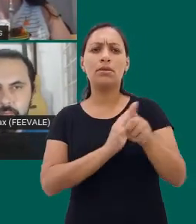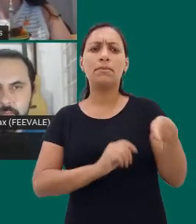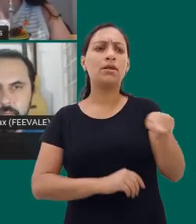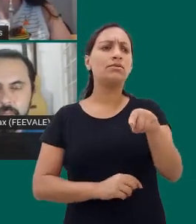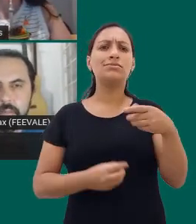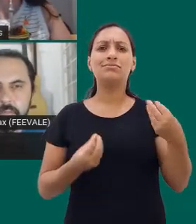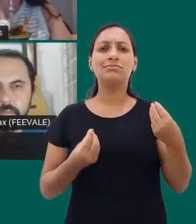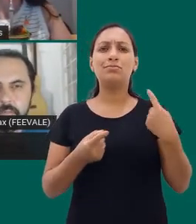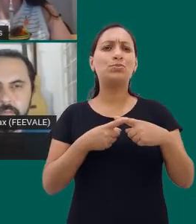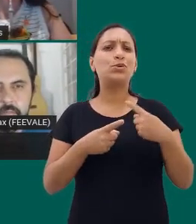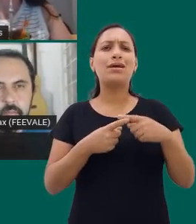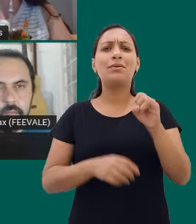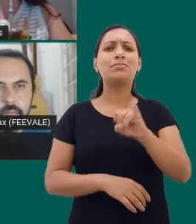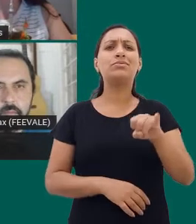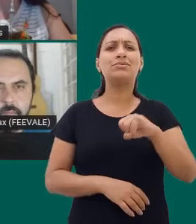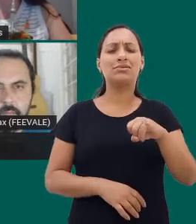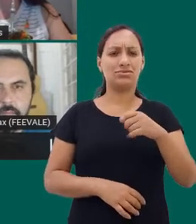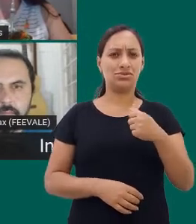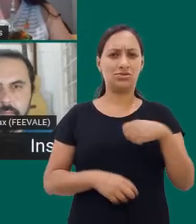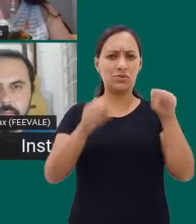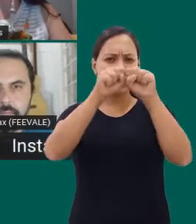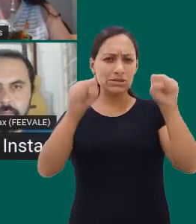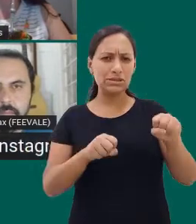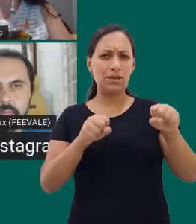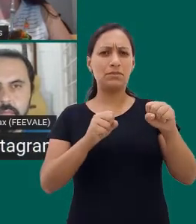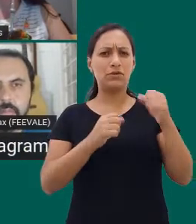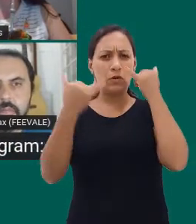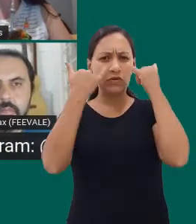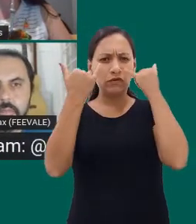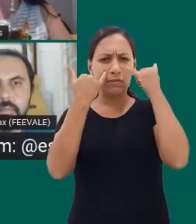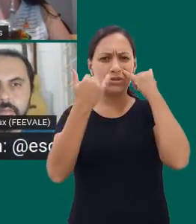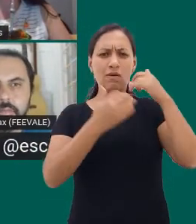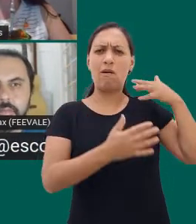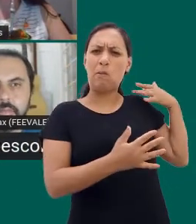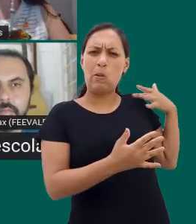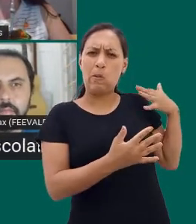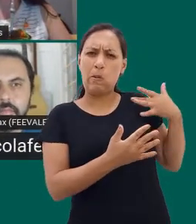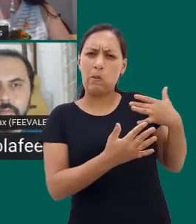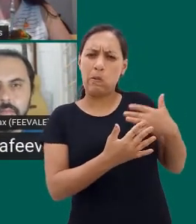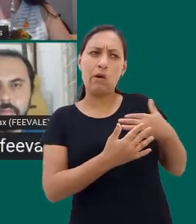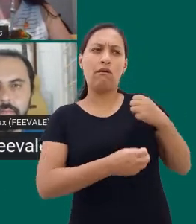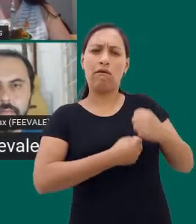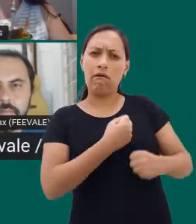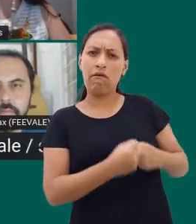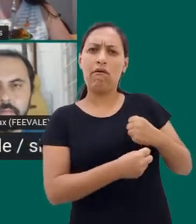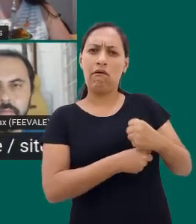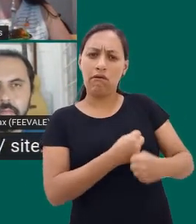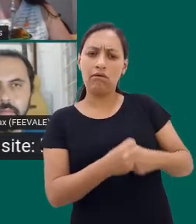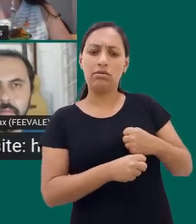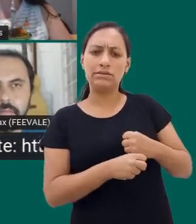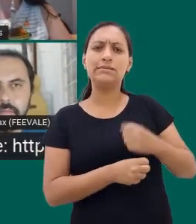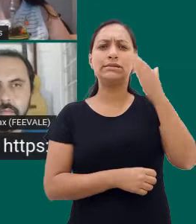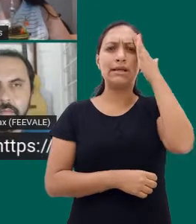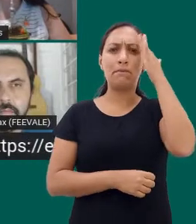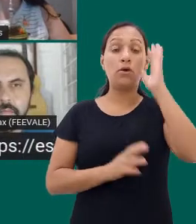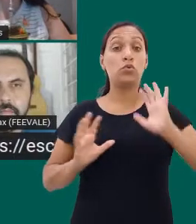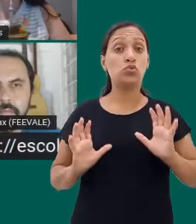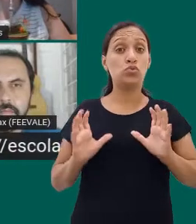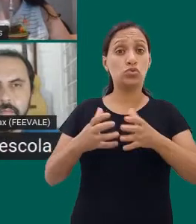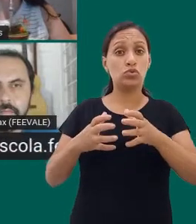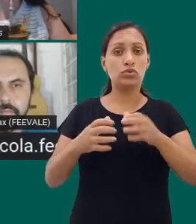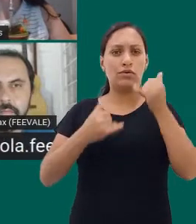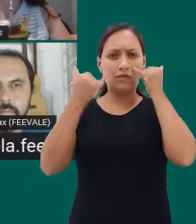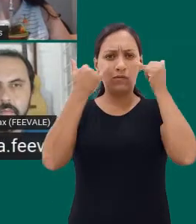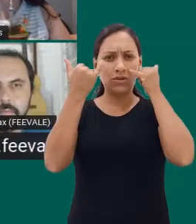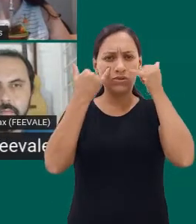sistema com dados de vários anos, né? E saber de que tem, poxa, é um conjunto de informações que gera